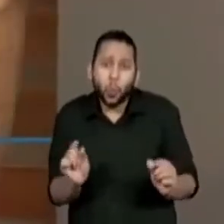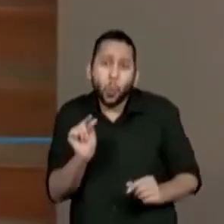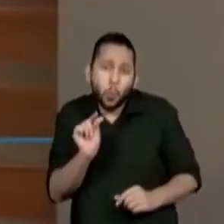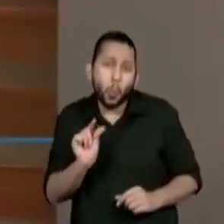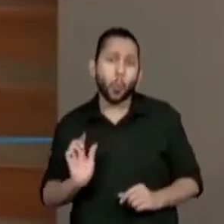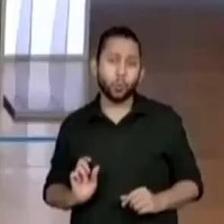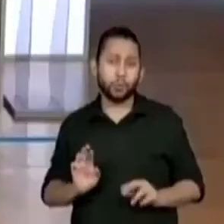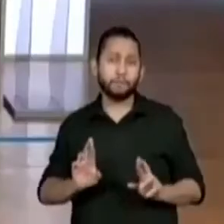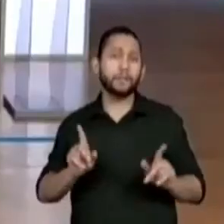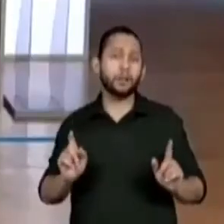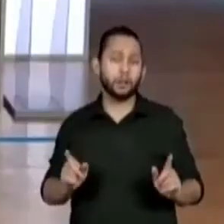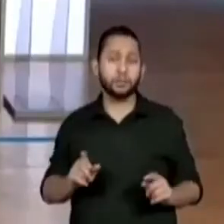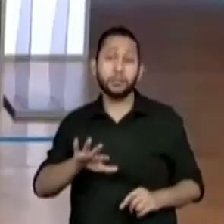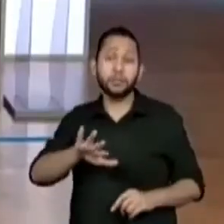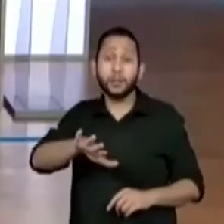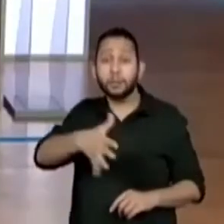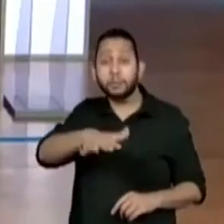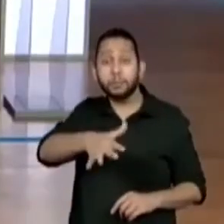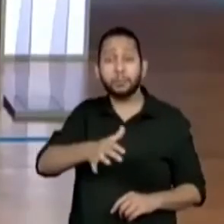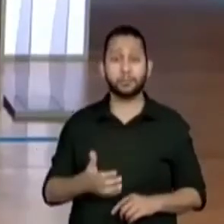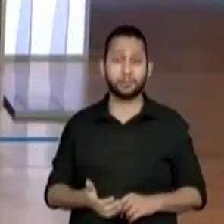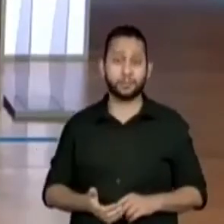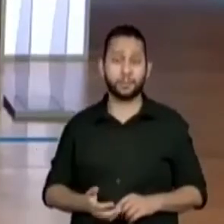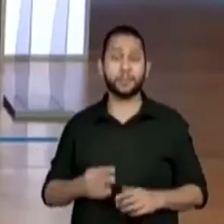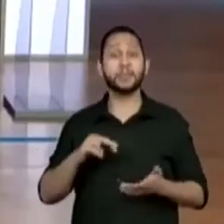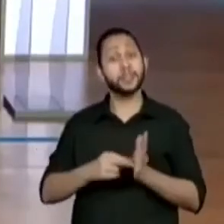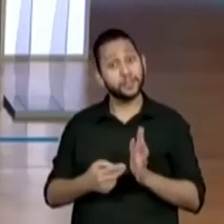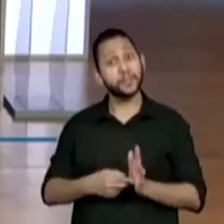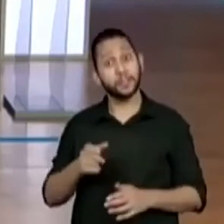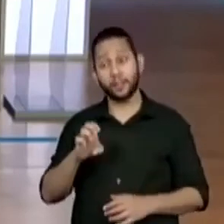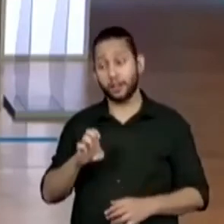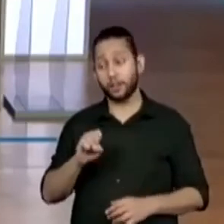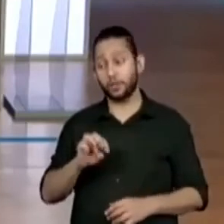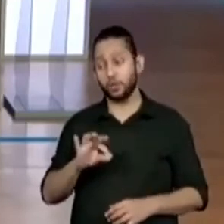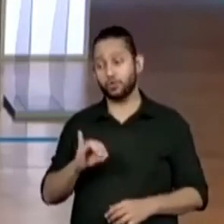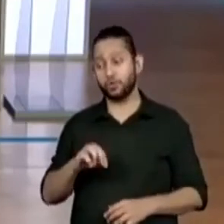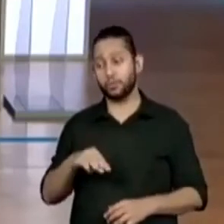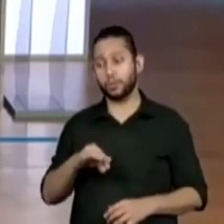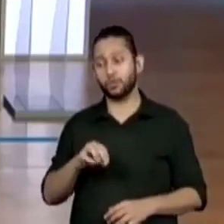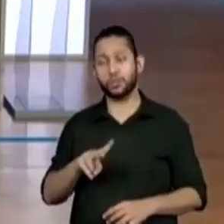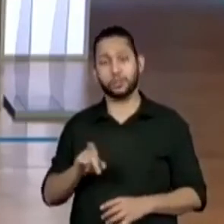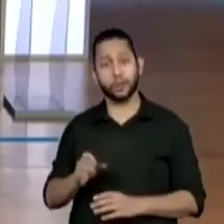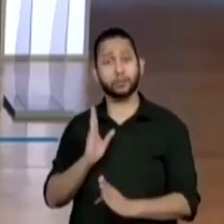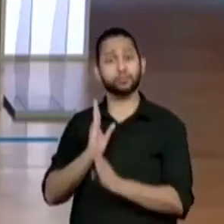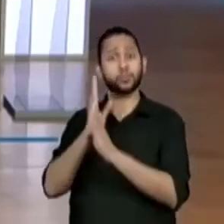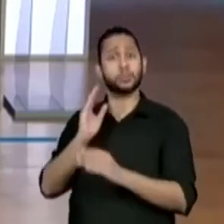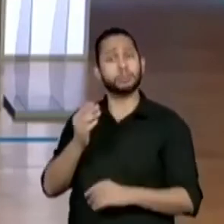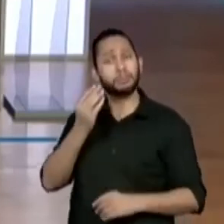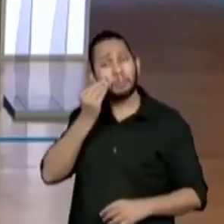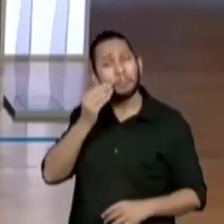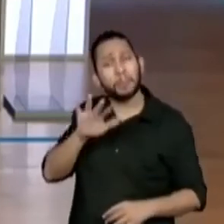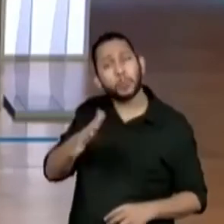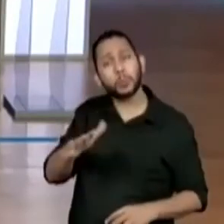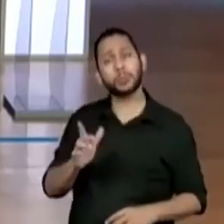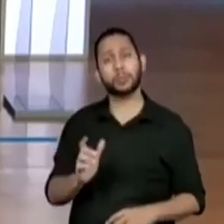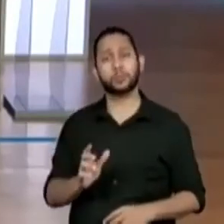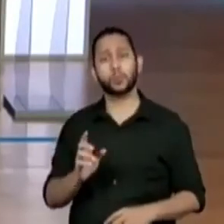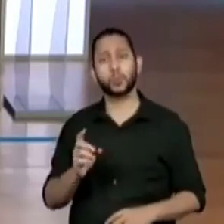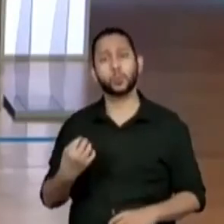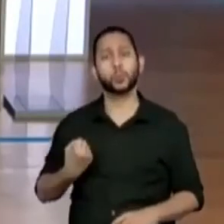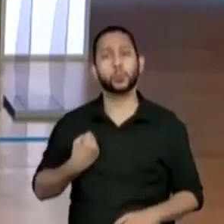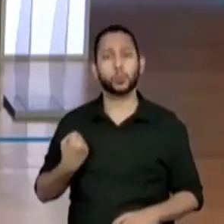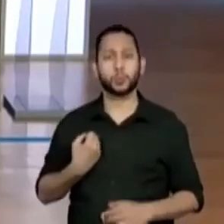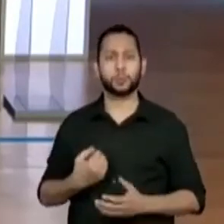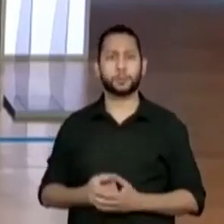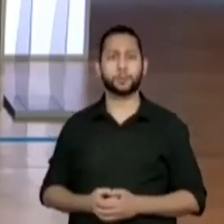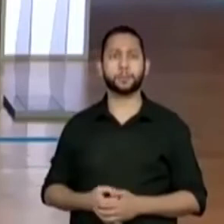estimativa. Isso mesmo, Pro. Eu estou realizando uma estimativa. Certo, Pro? Você acha que deu para entender? Sim, Pro. Aqui eu